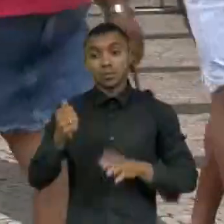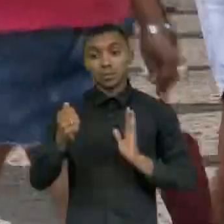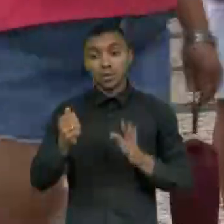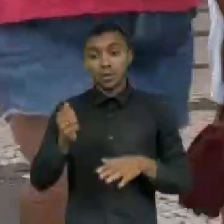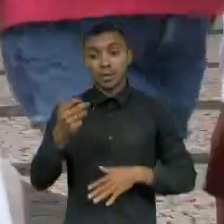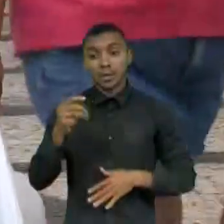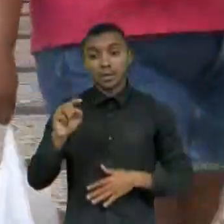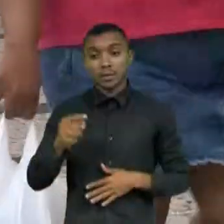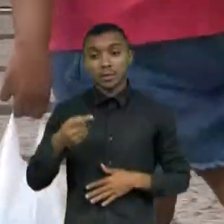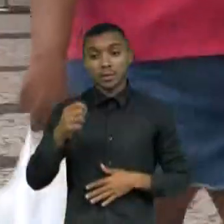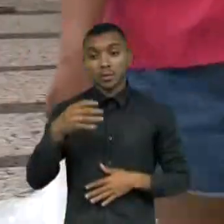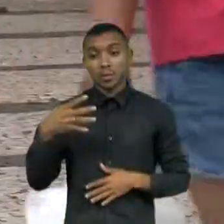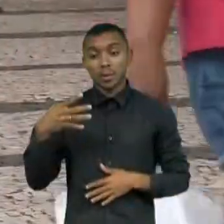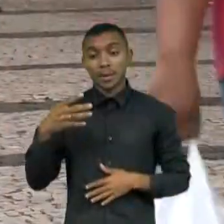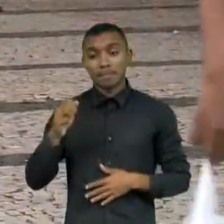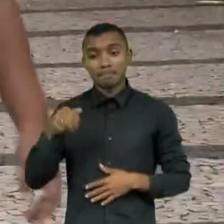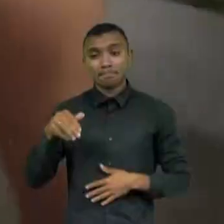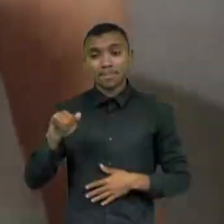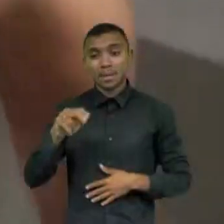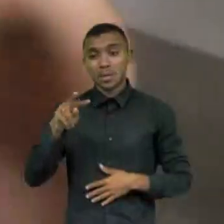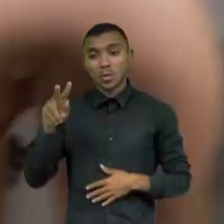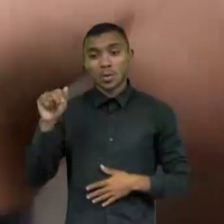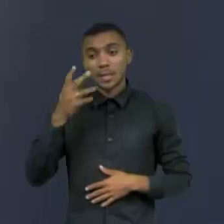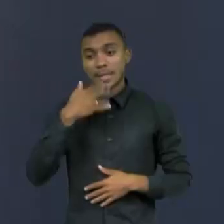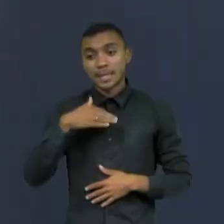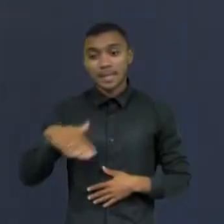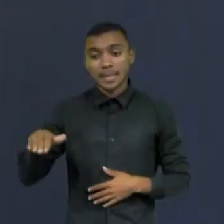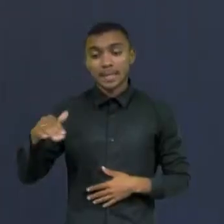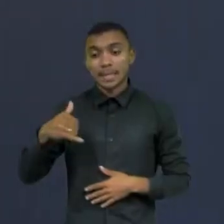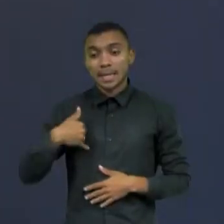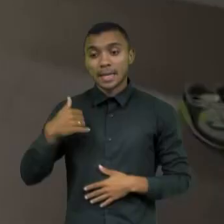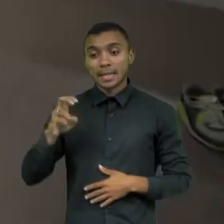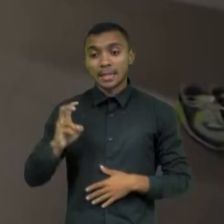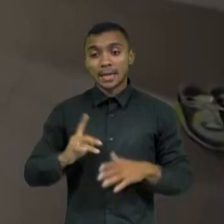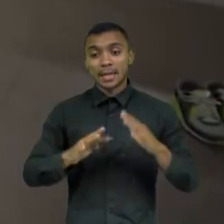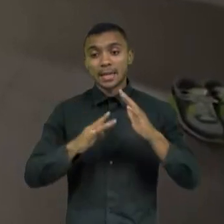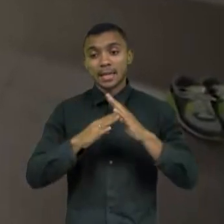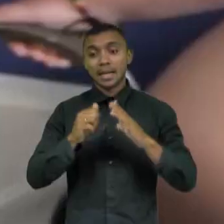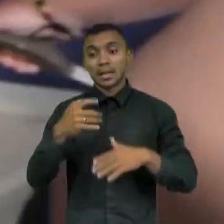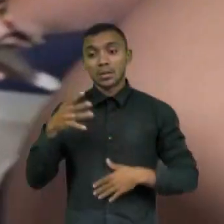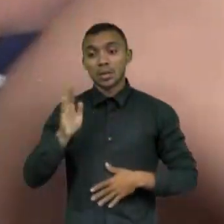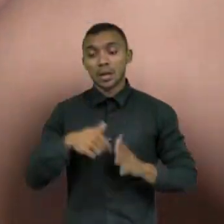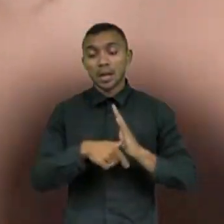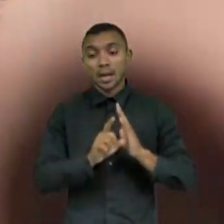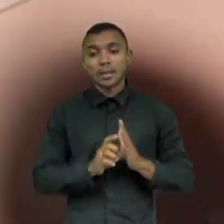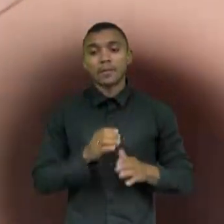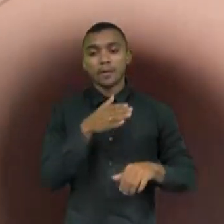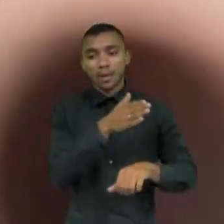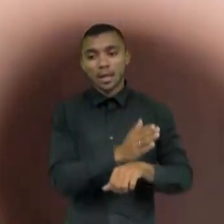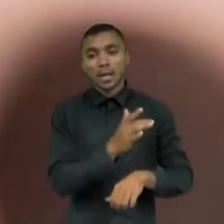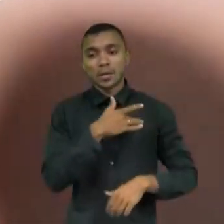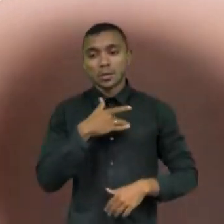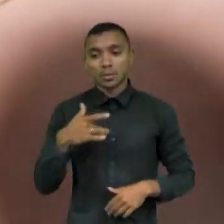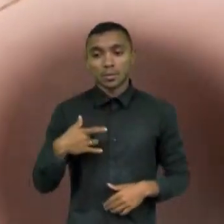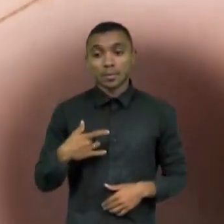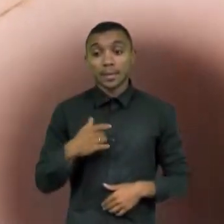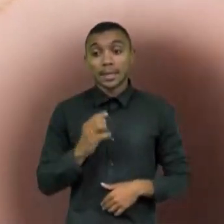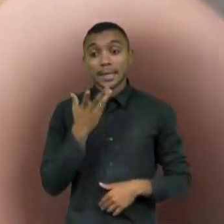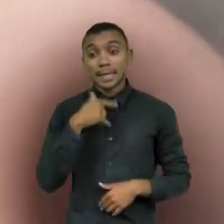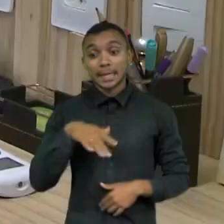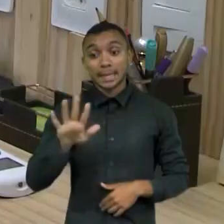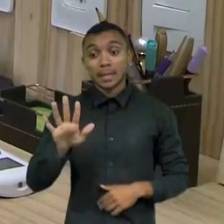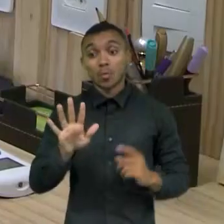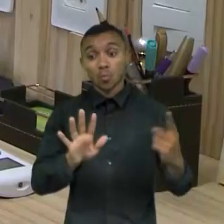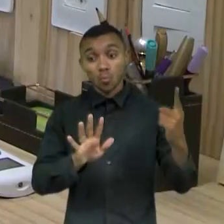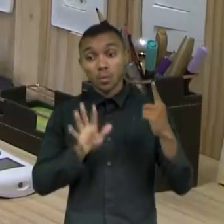milhões de crianças entre 5 e 10 anos foram atendidas pelo SUS. Uma a cada 5 apresentavam